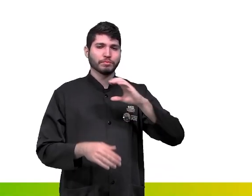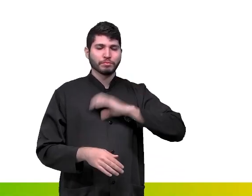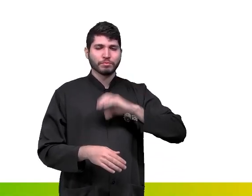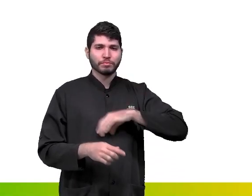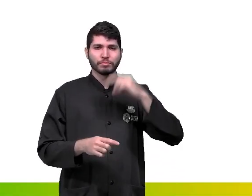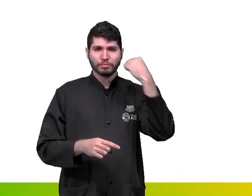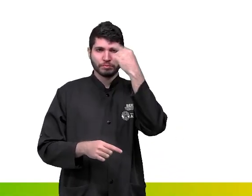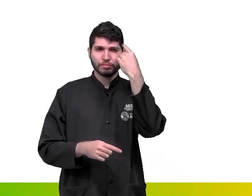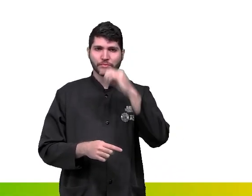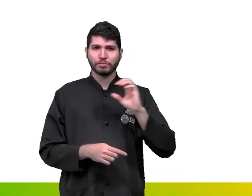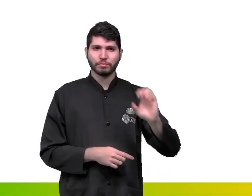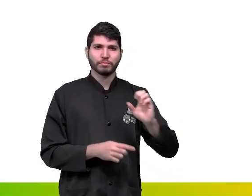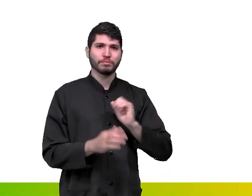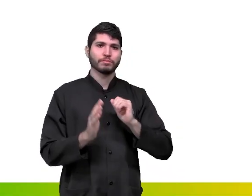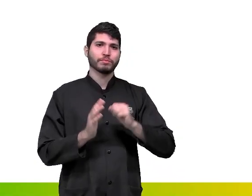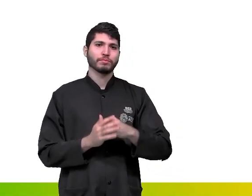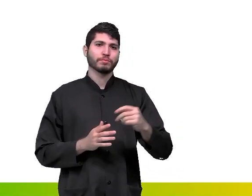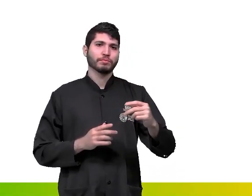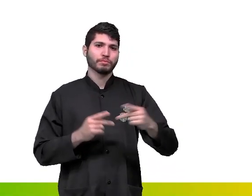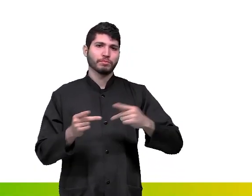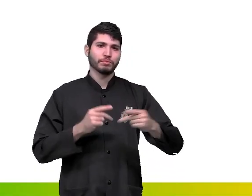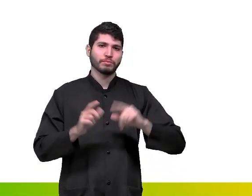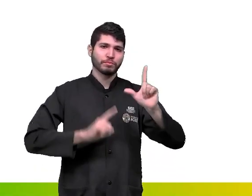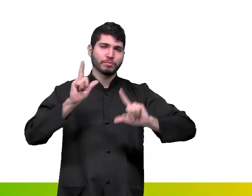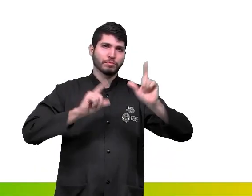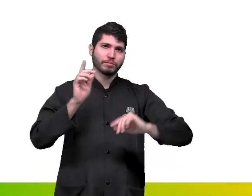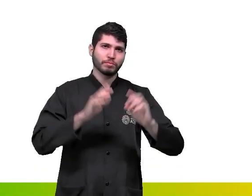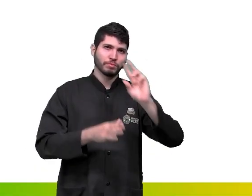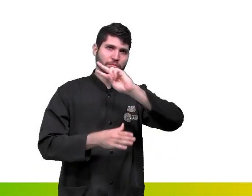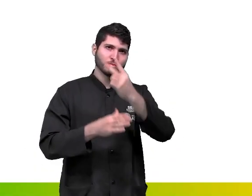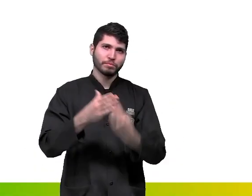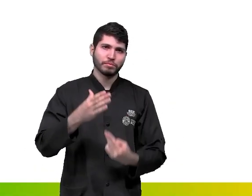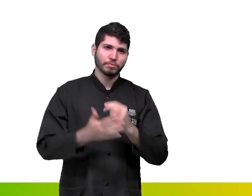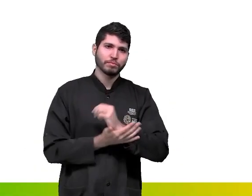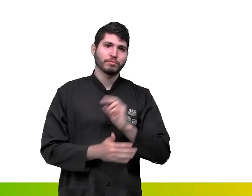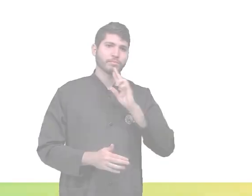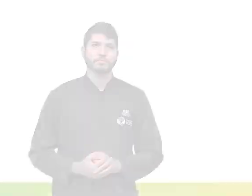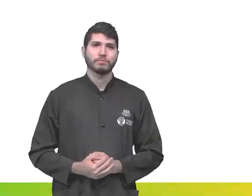televisão bilíngues? Não. Nossa resposta aí, letra C.